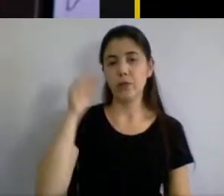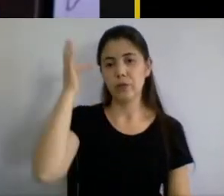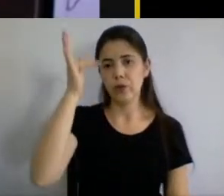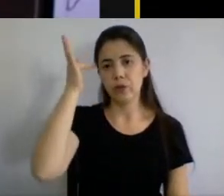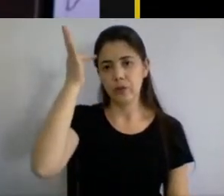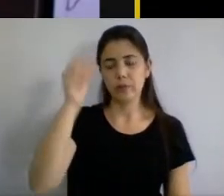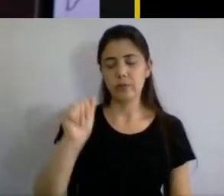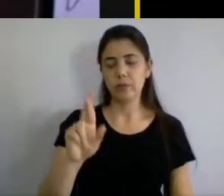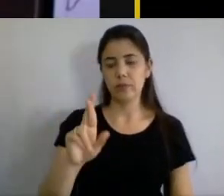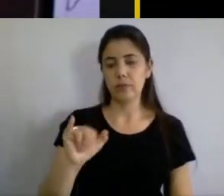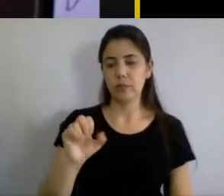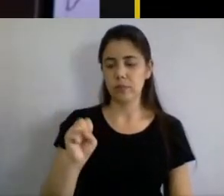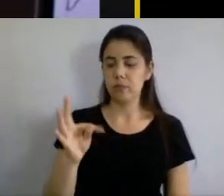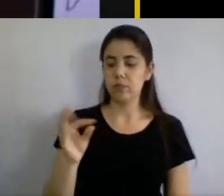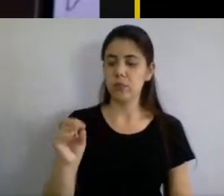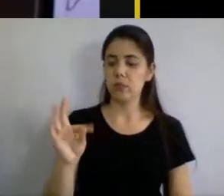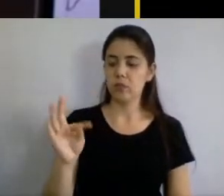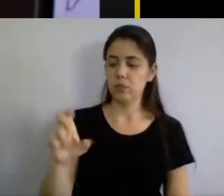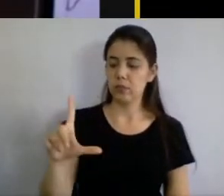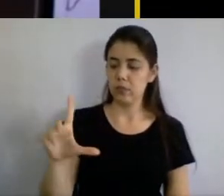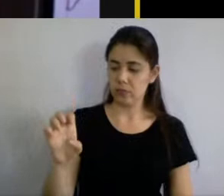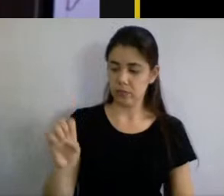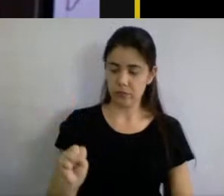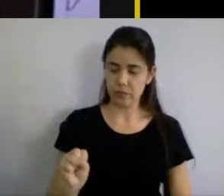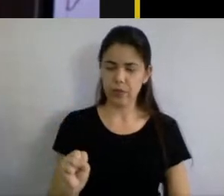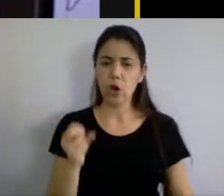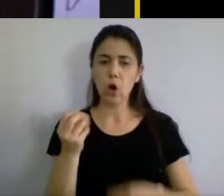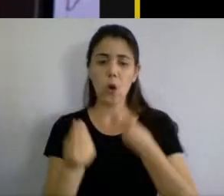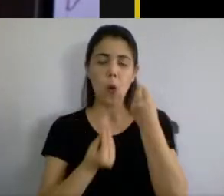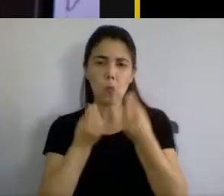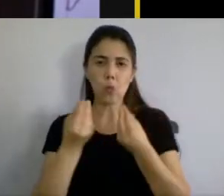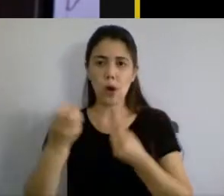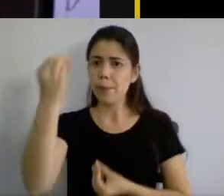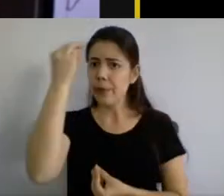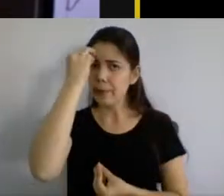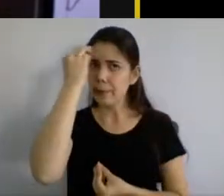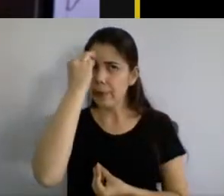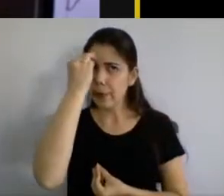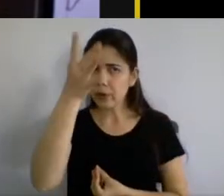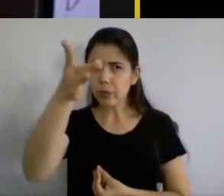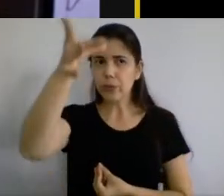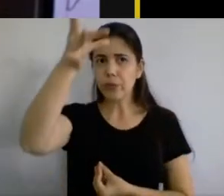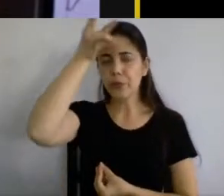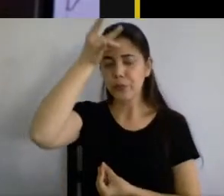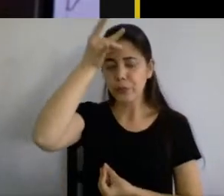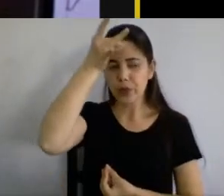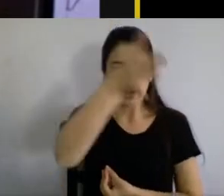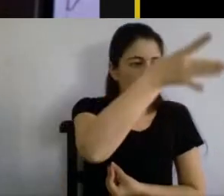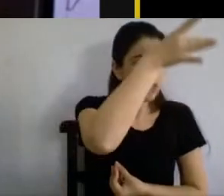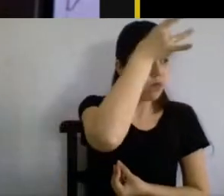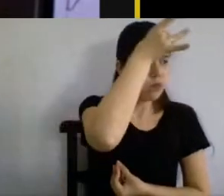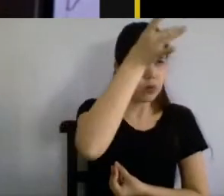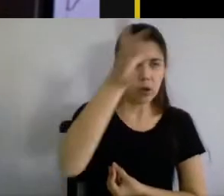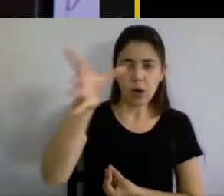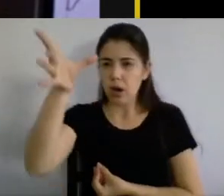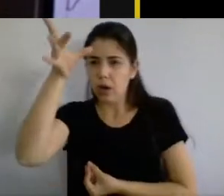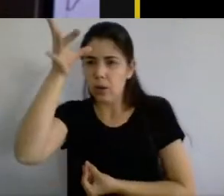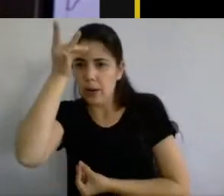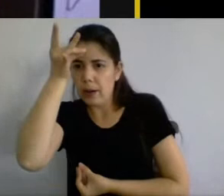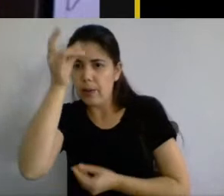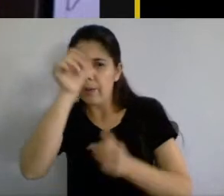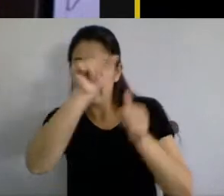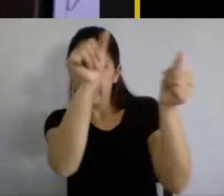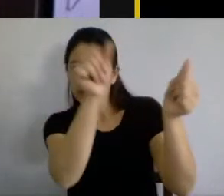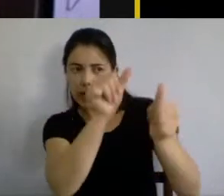percepção das imagens pela memória como percepção de imagens de sensações que não têm mais